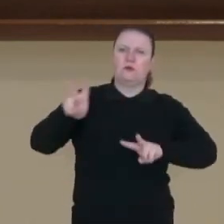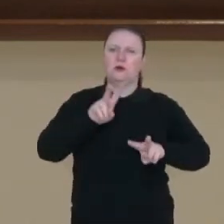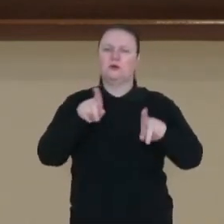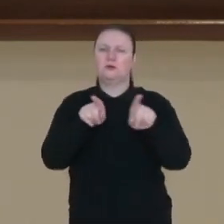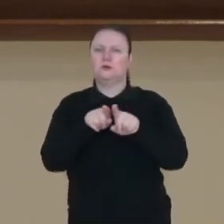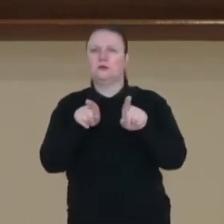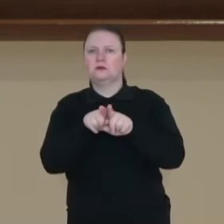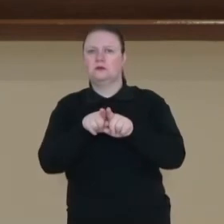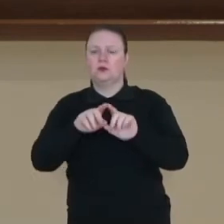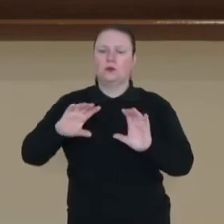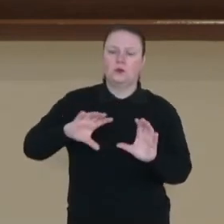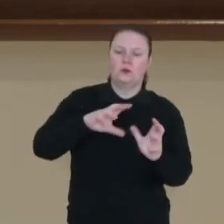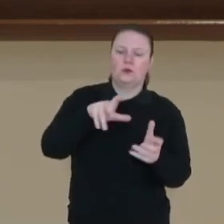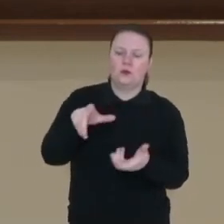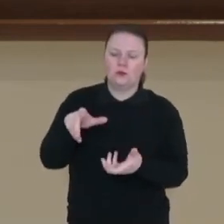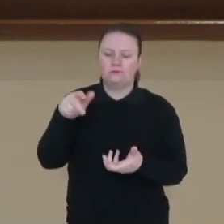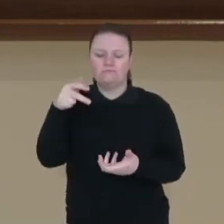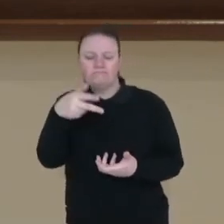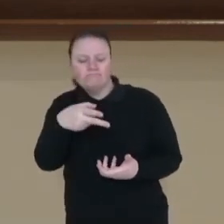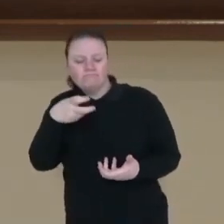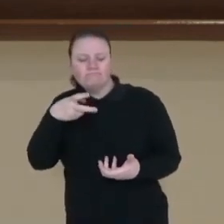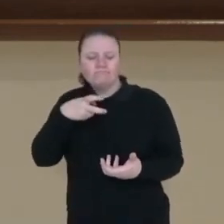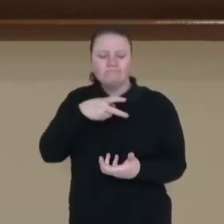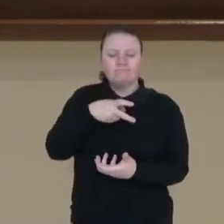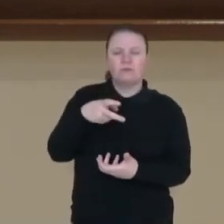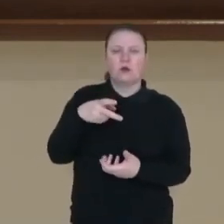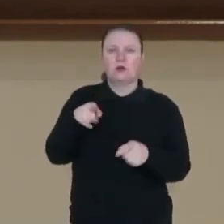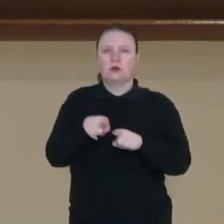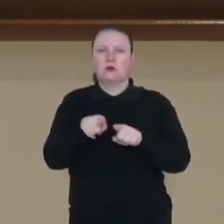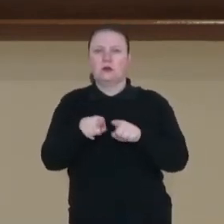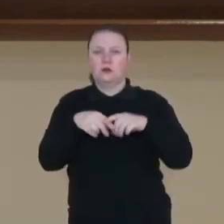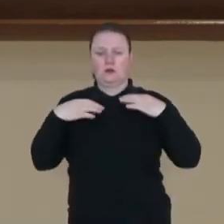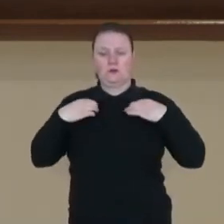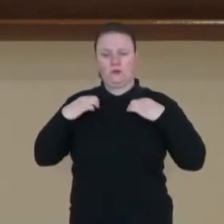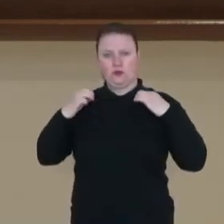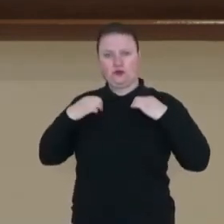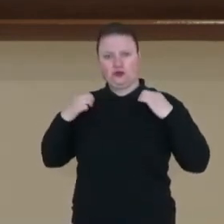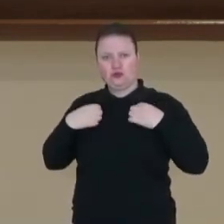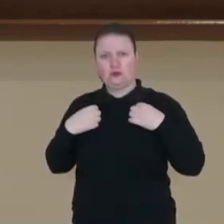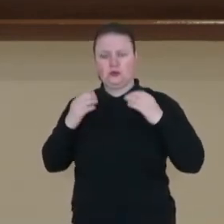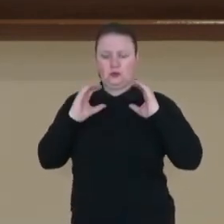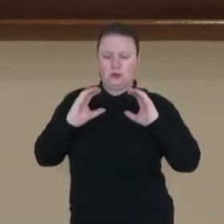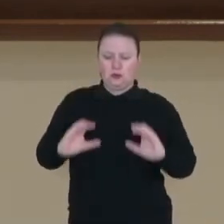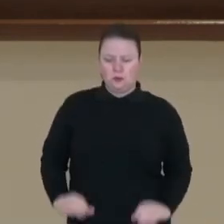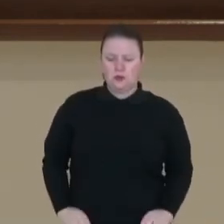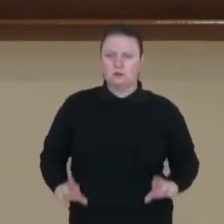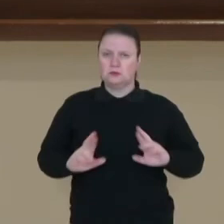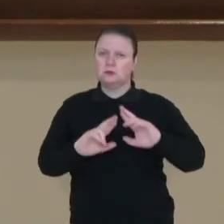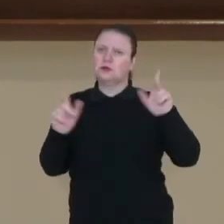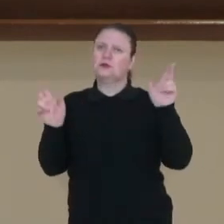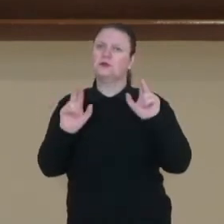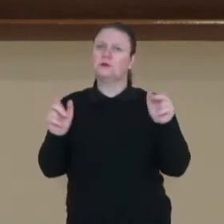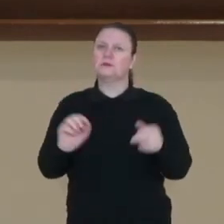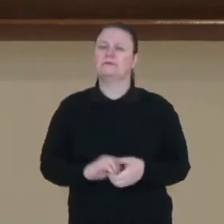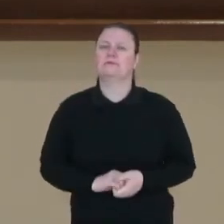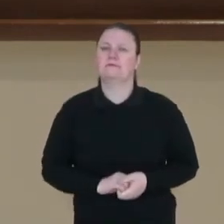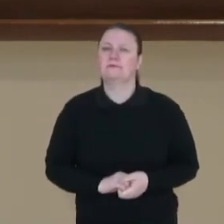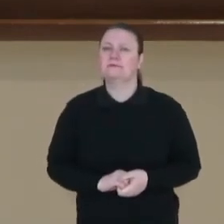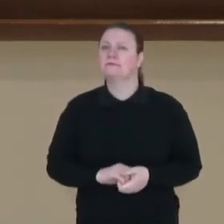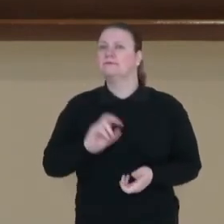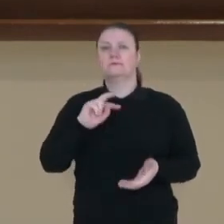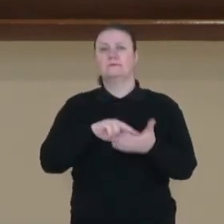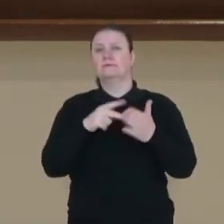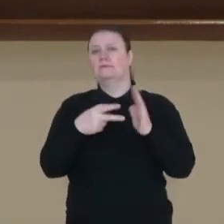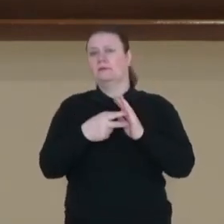diferentes, muitas vezes vão se adornar, se vestir, né, se comportar diferente, mas isso não quer dizer que eles